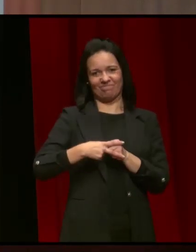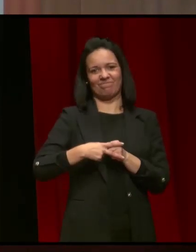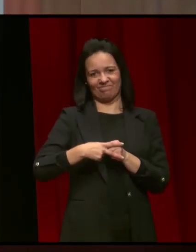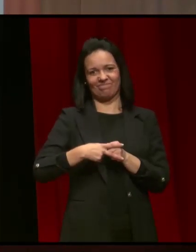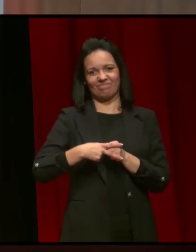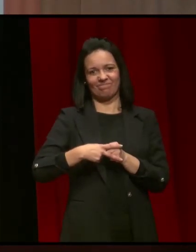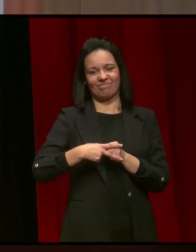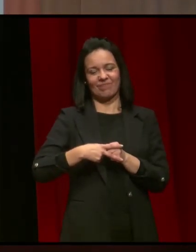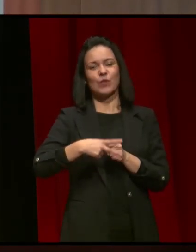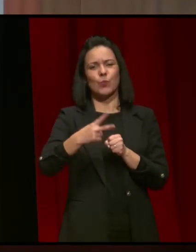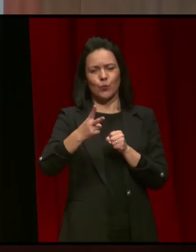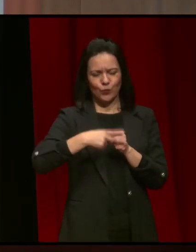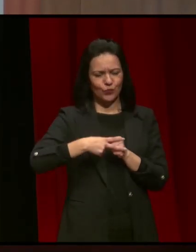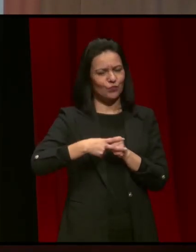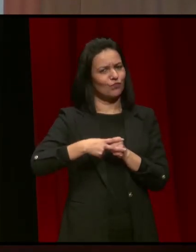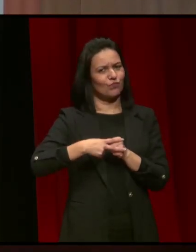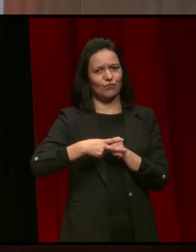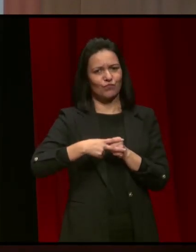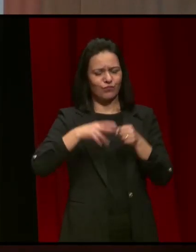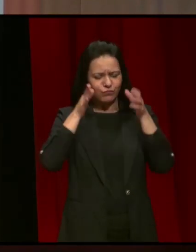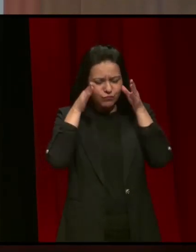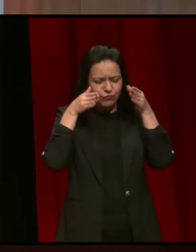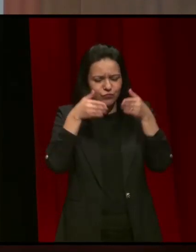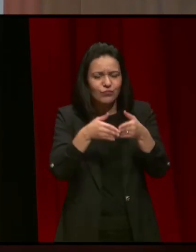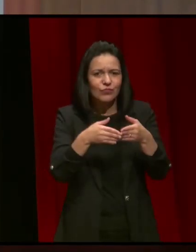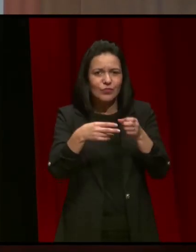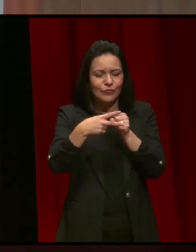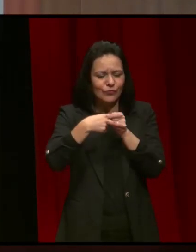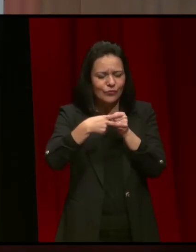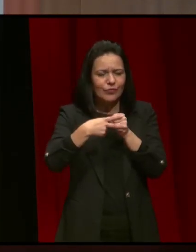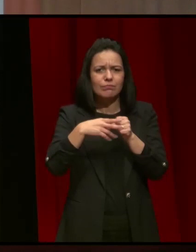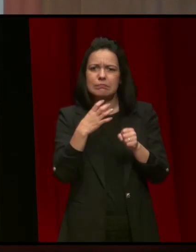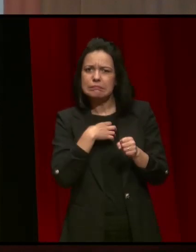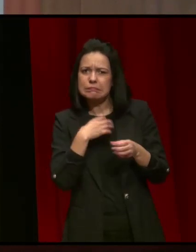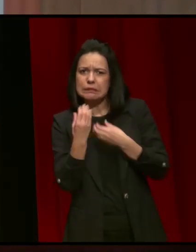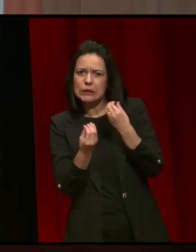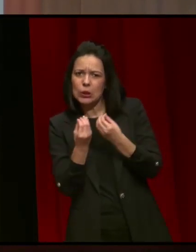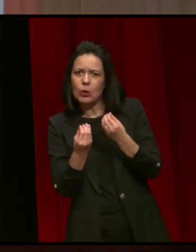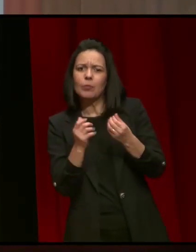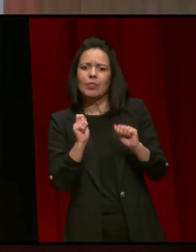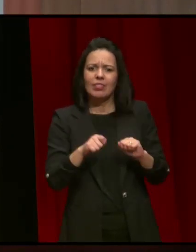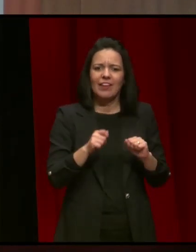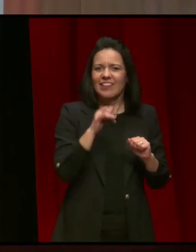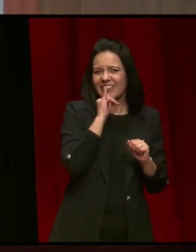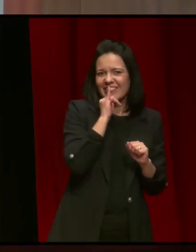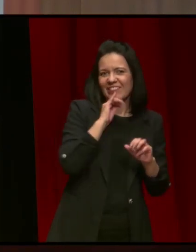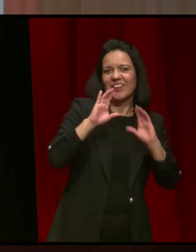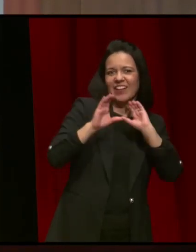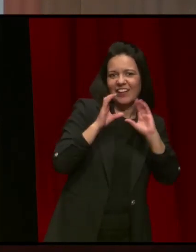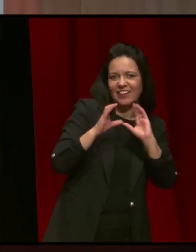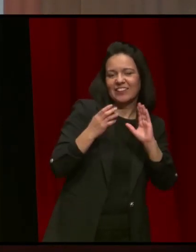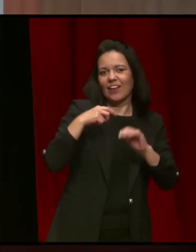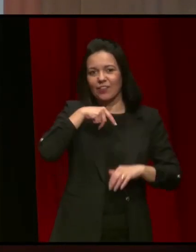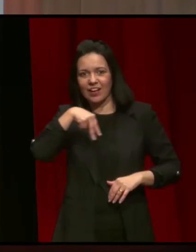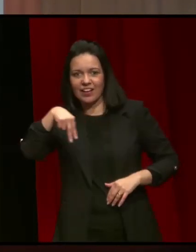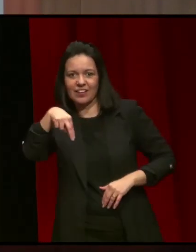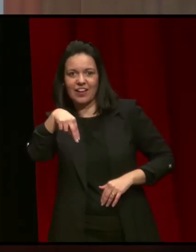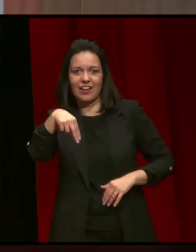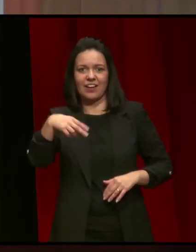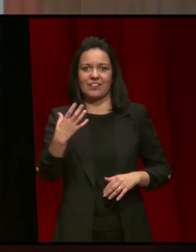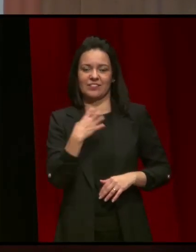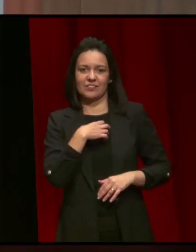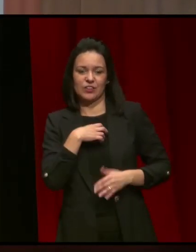Você tem que ver o verbo. Estava, caminhava, curava, cantava, pulava. Por quê? Porque o